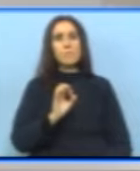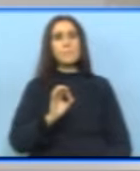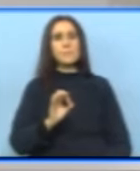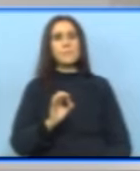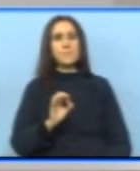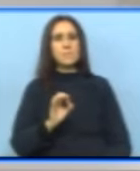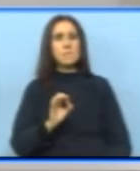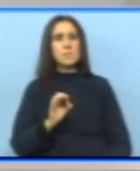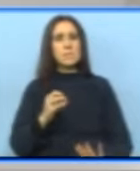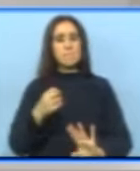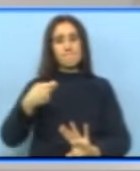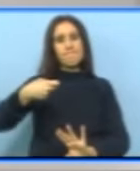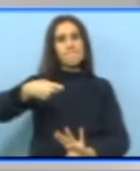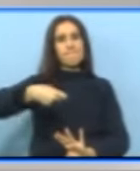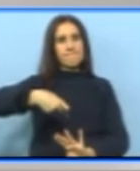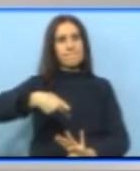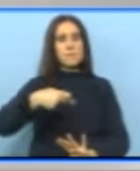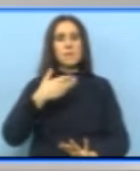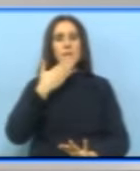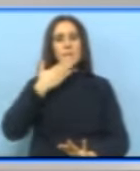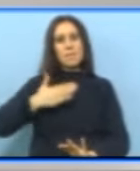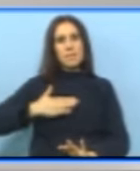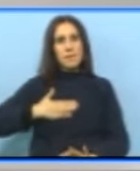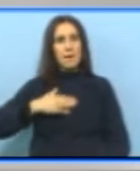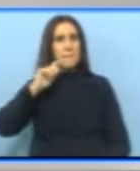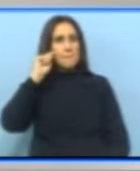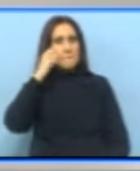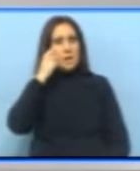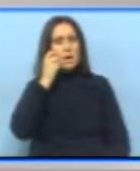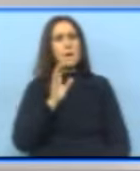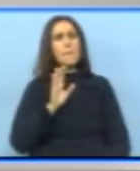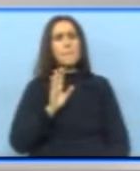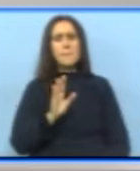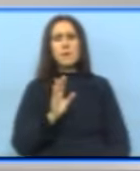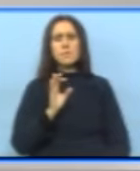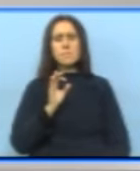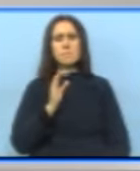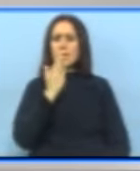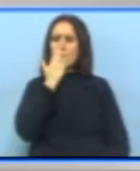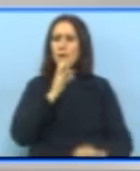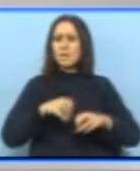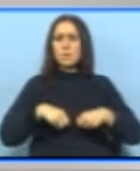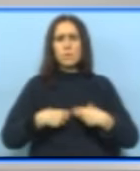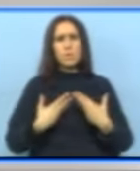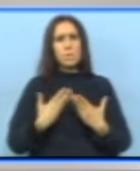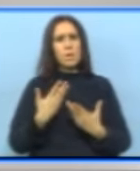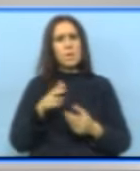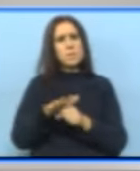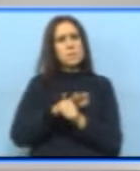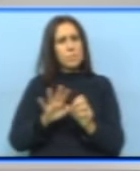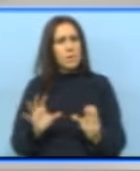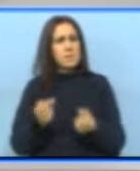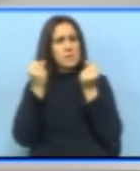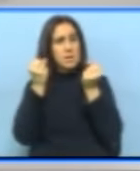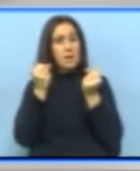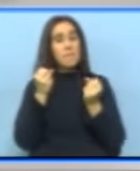objetivamente, tem um peso, mas há uma atitude que pode salvar até aquela situação.